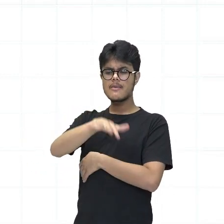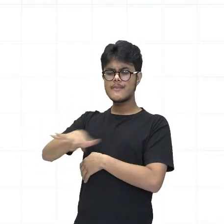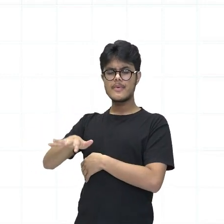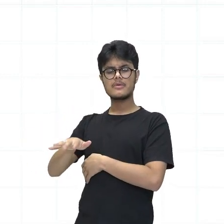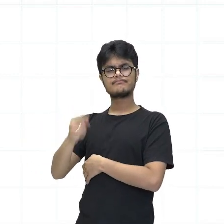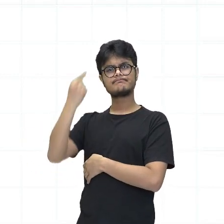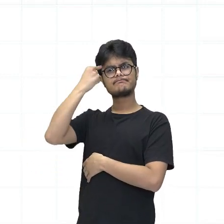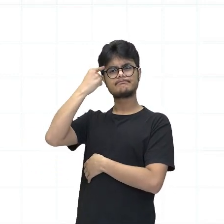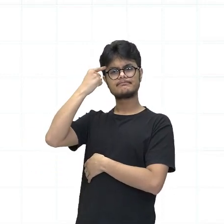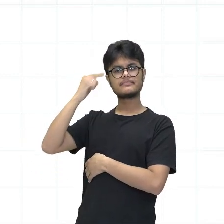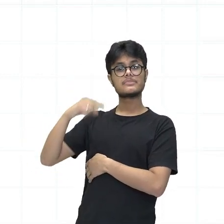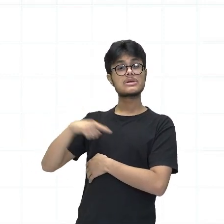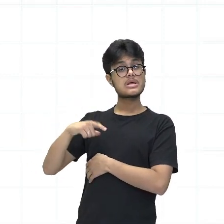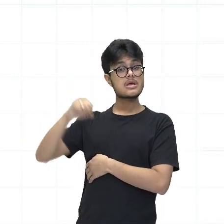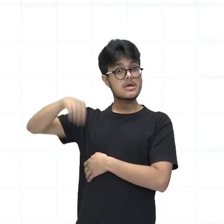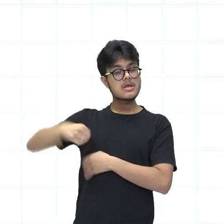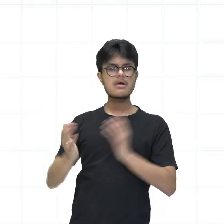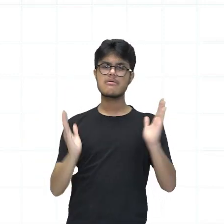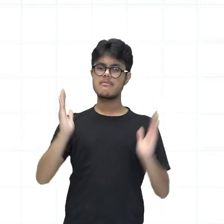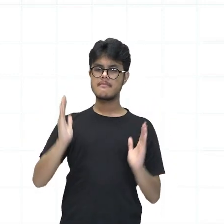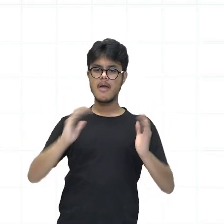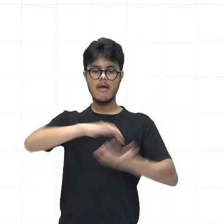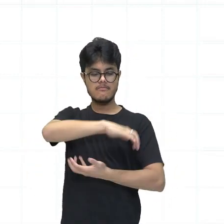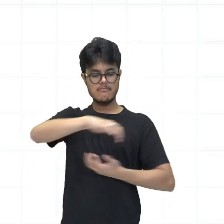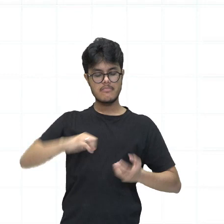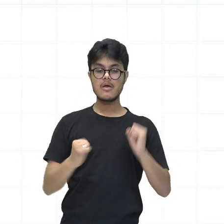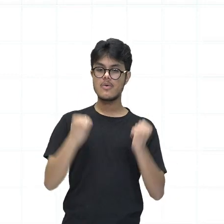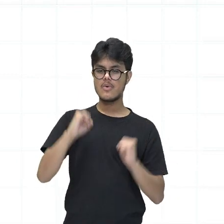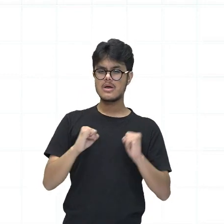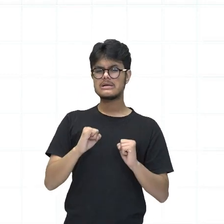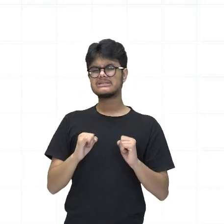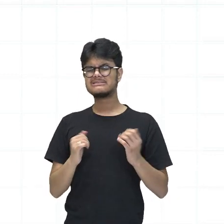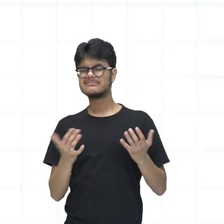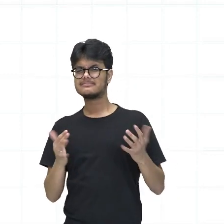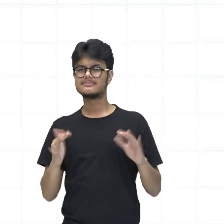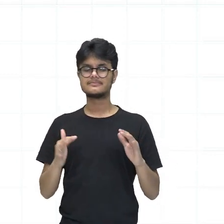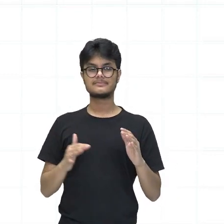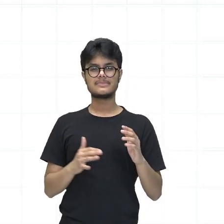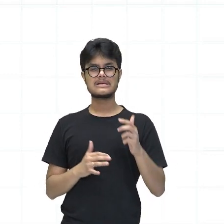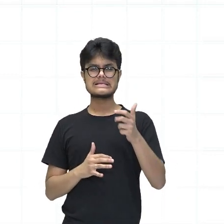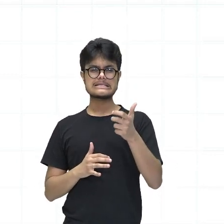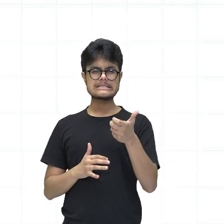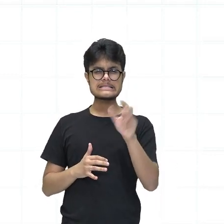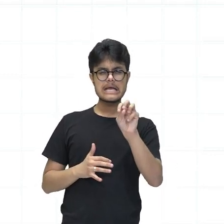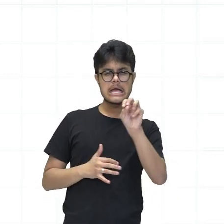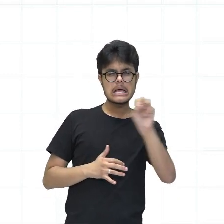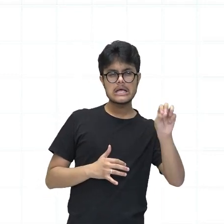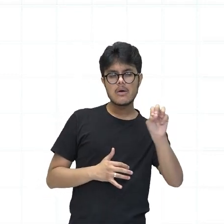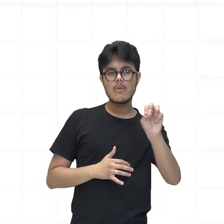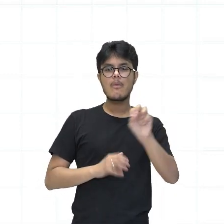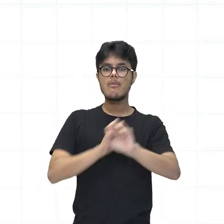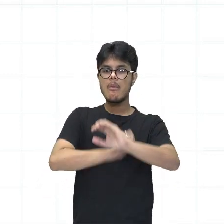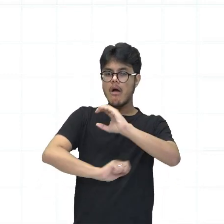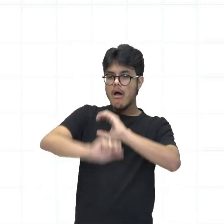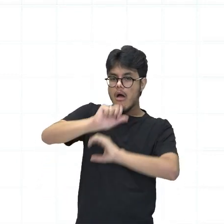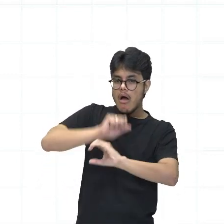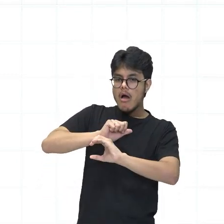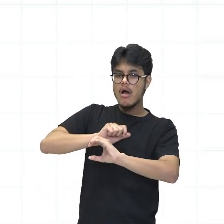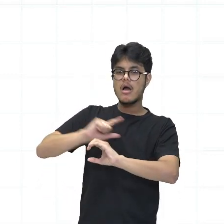ele viveu ali naquela época, em 150 a.C.,